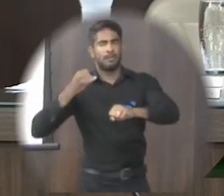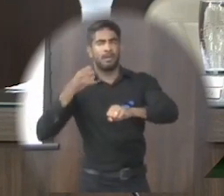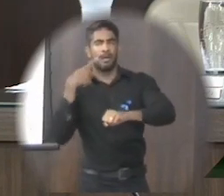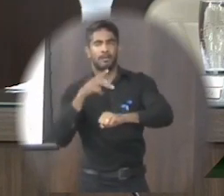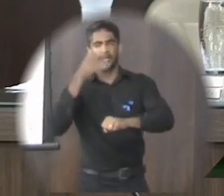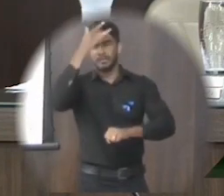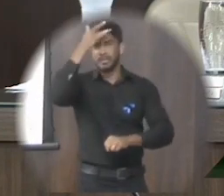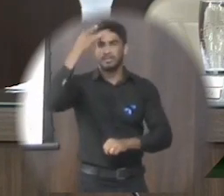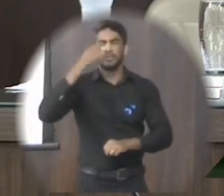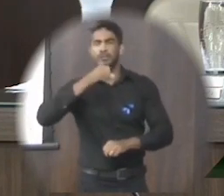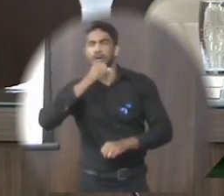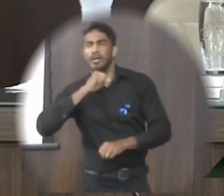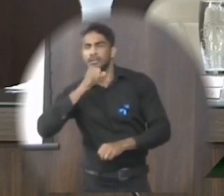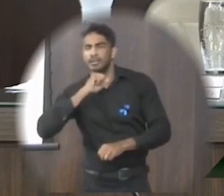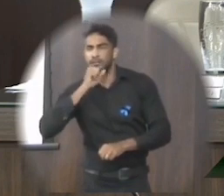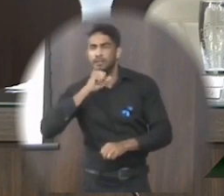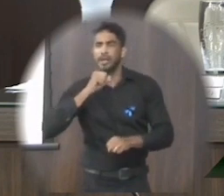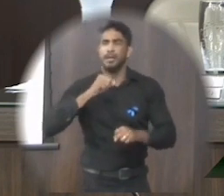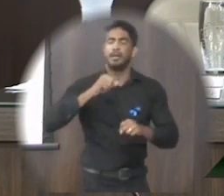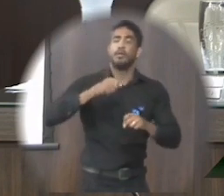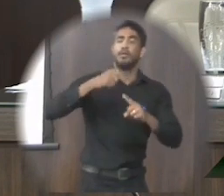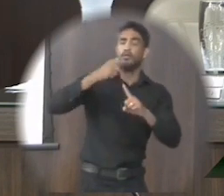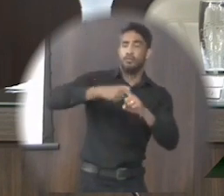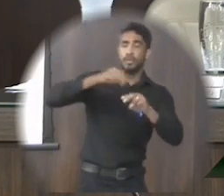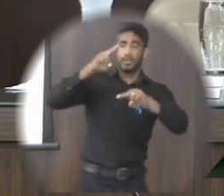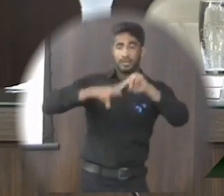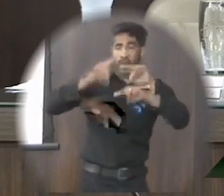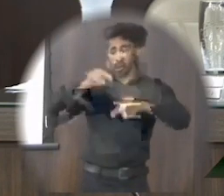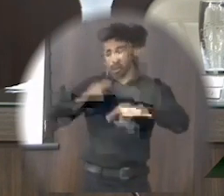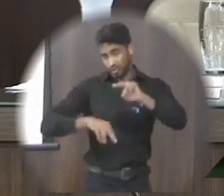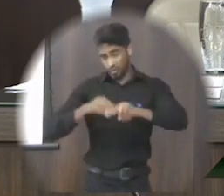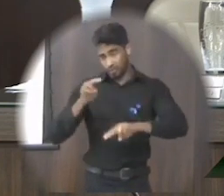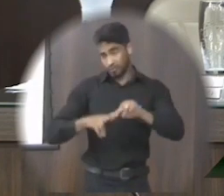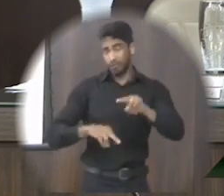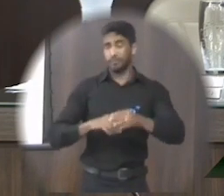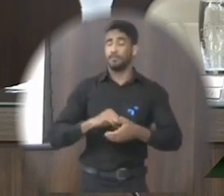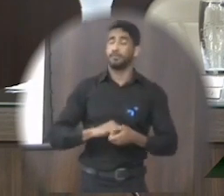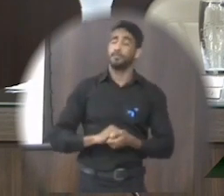anualmente durante o mês de junho, em Janaúba e da outras providências.